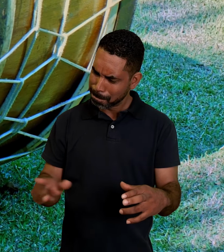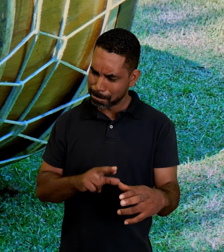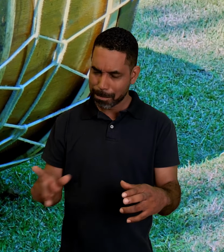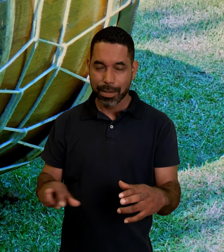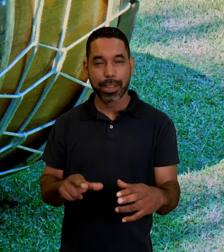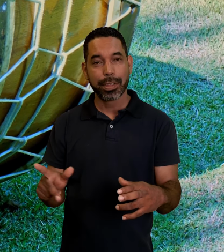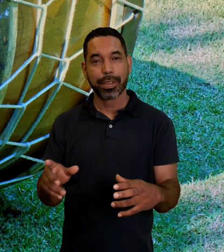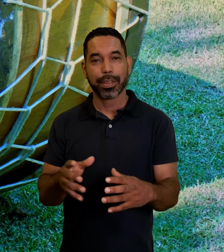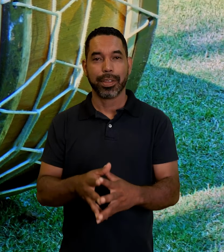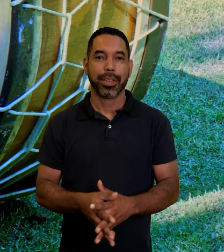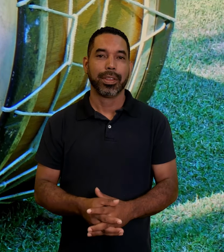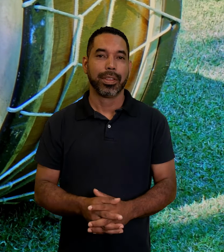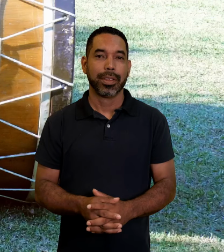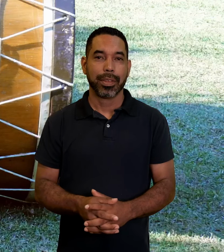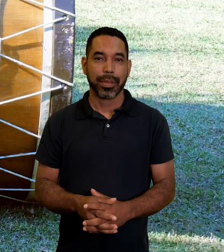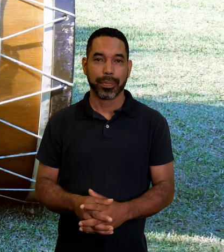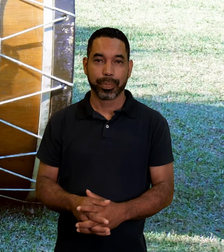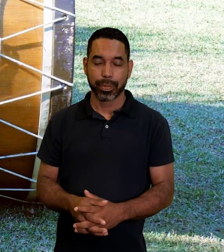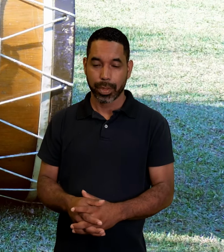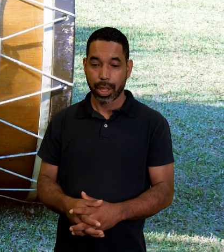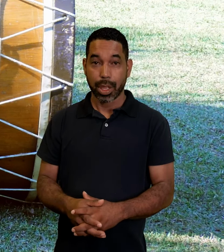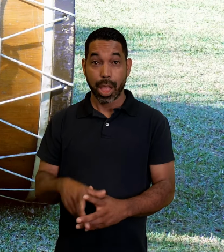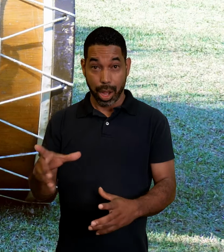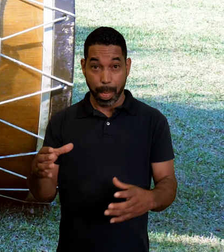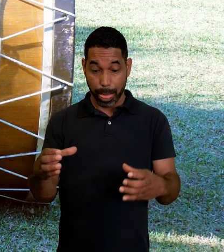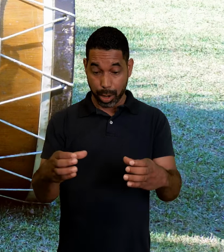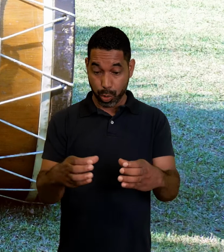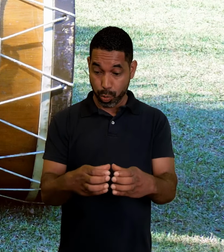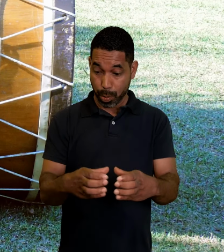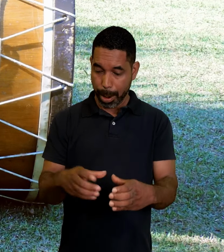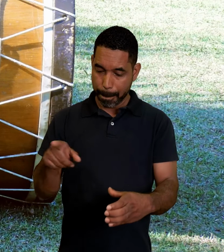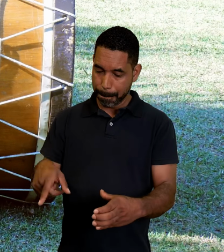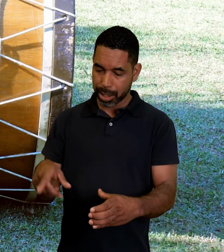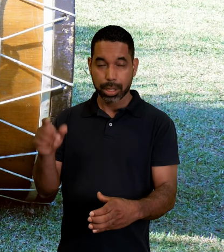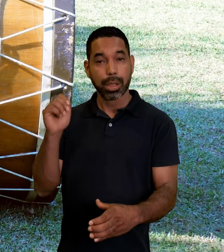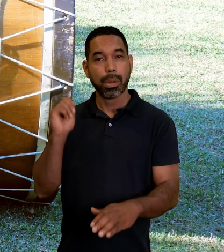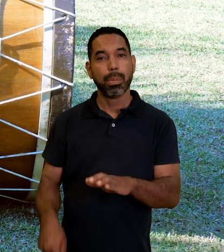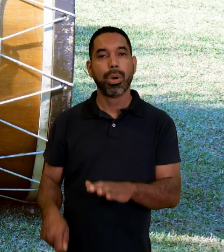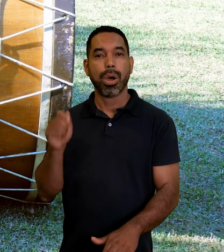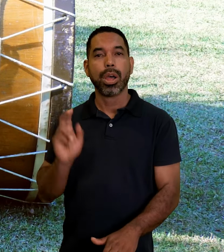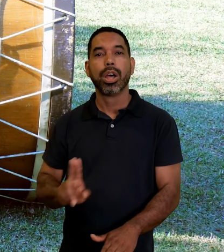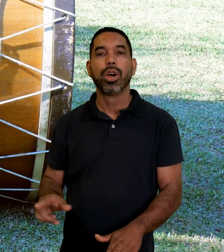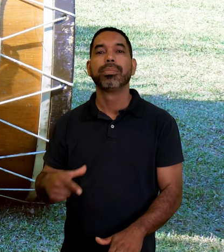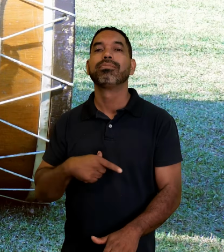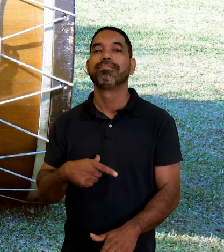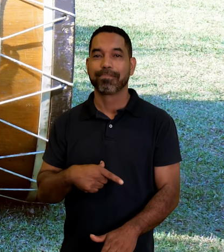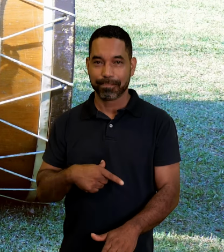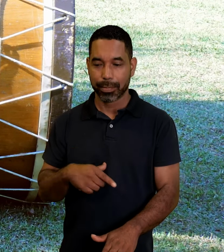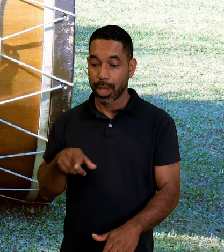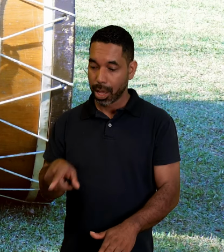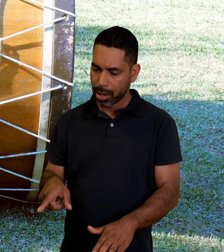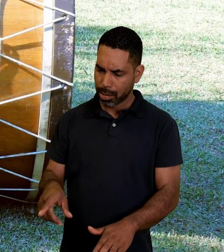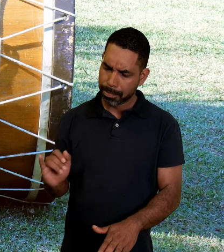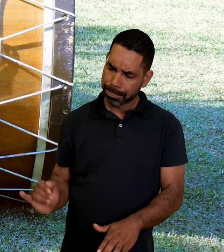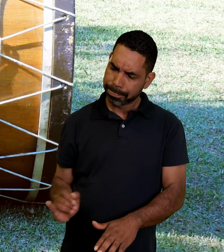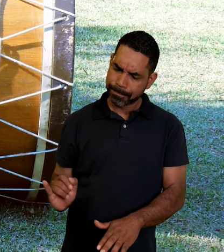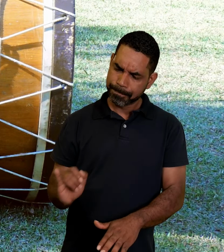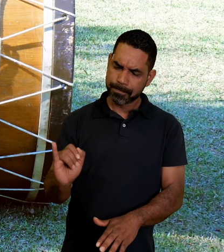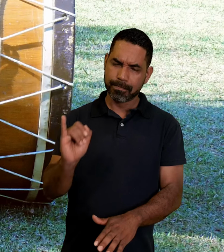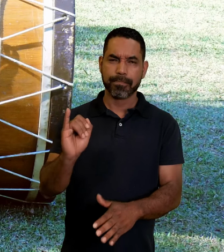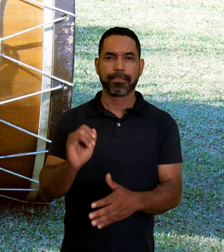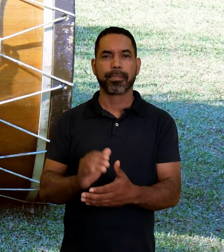tem o Ventania de Itu. Cada comunidade tem o seu bumbo e esse bumbo está como elemento central e